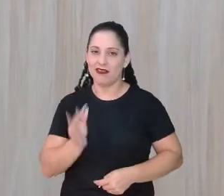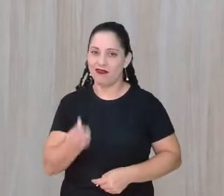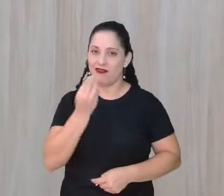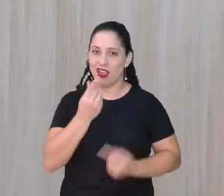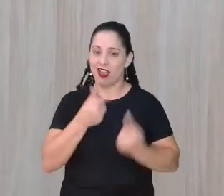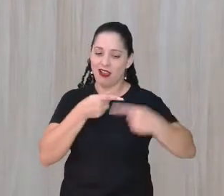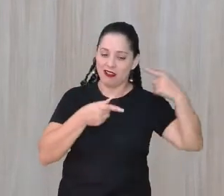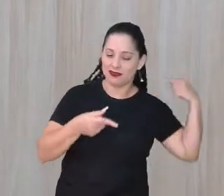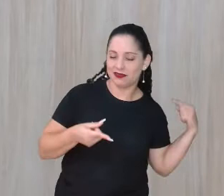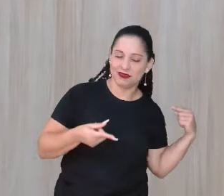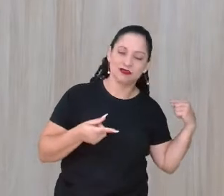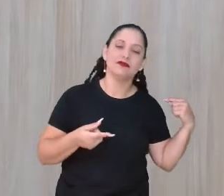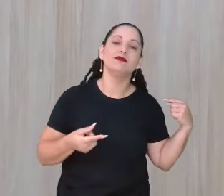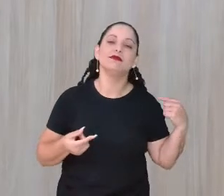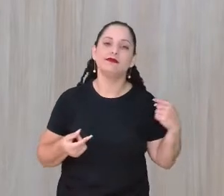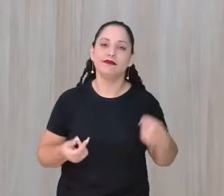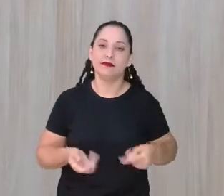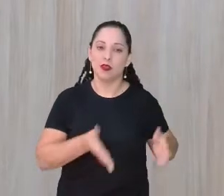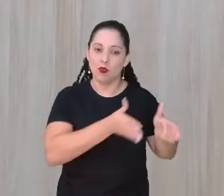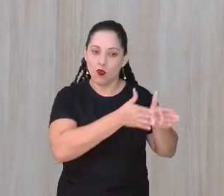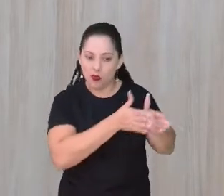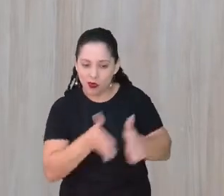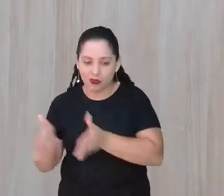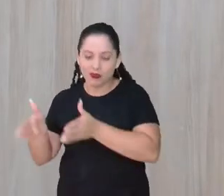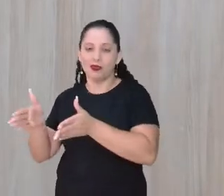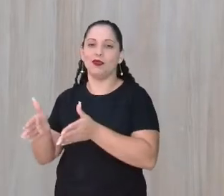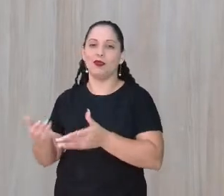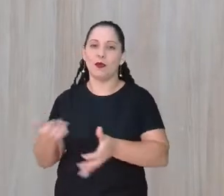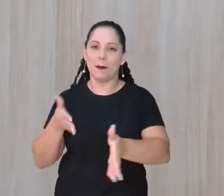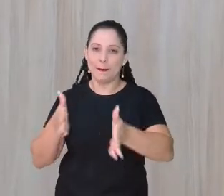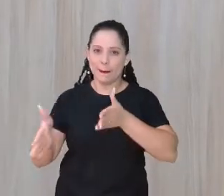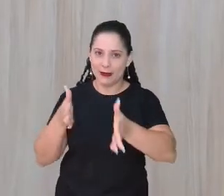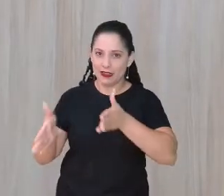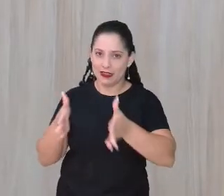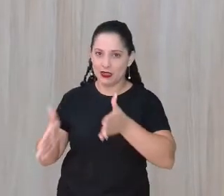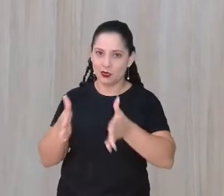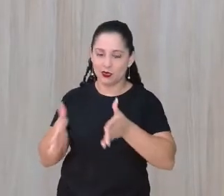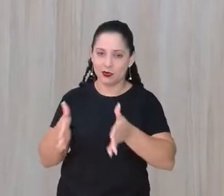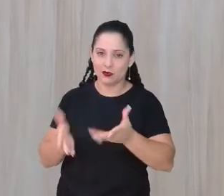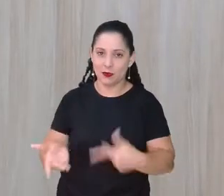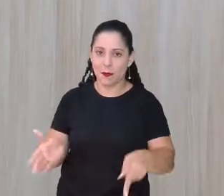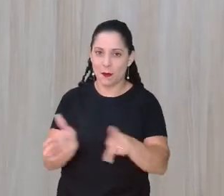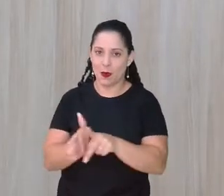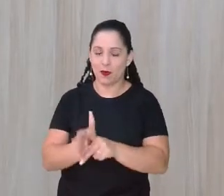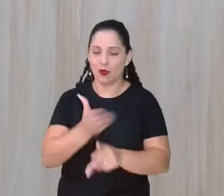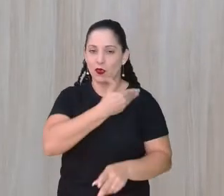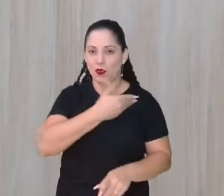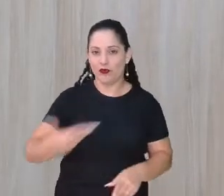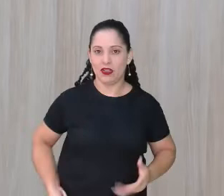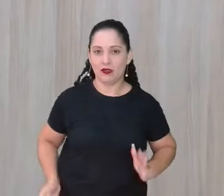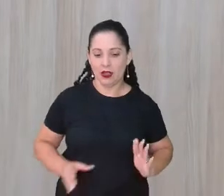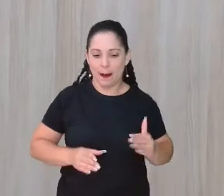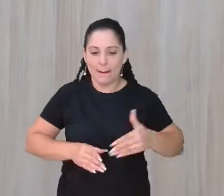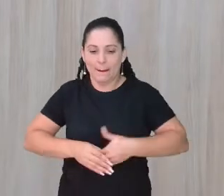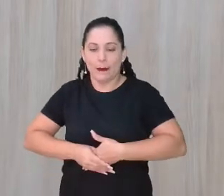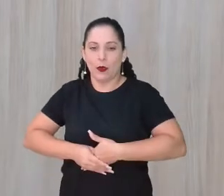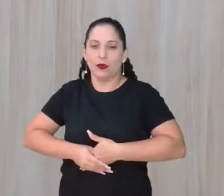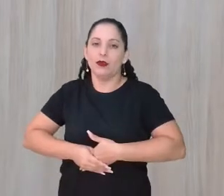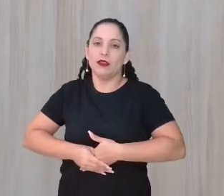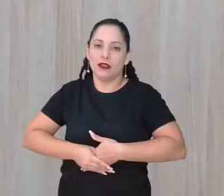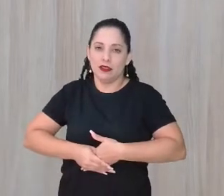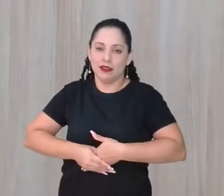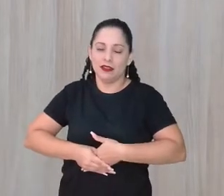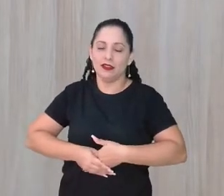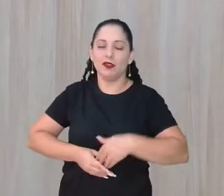Né, isso, então, nesse começo aí, né, da era, no primeiro momento ali do governo Napoleão,